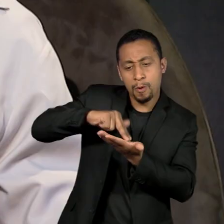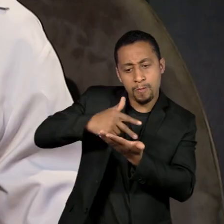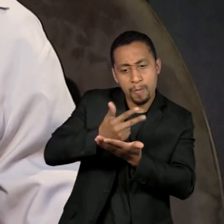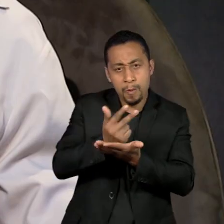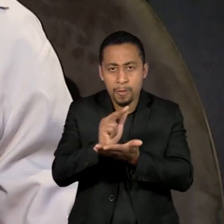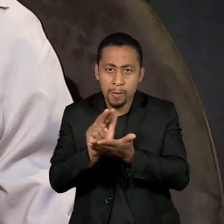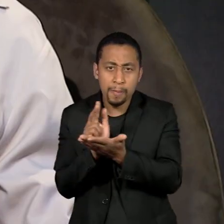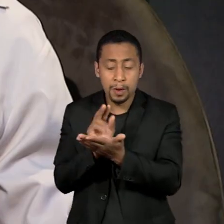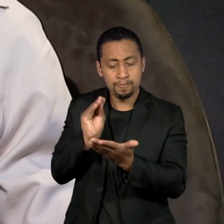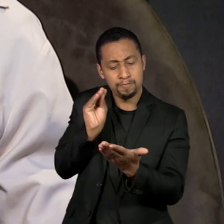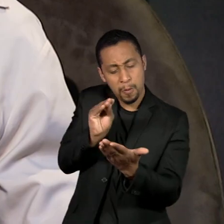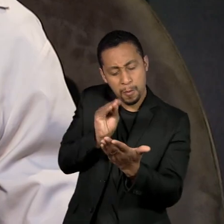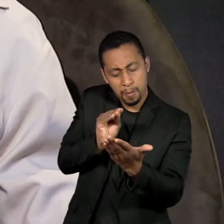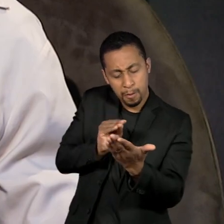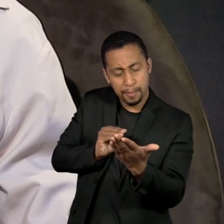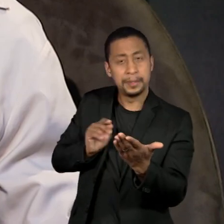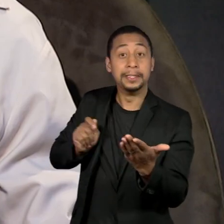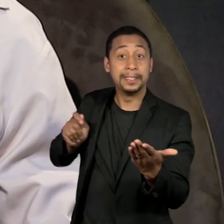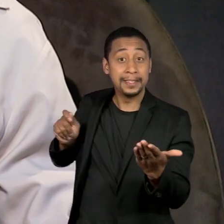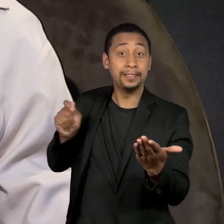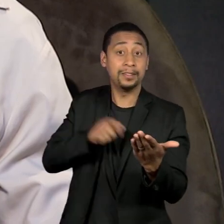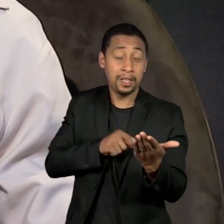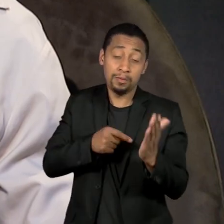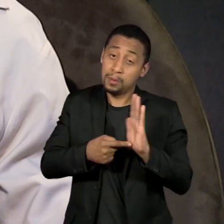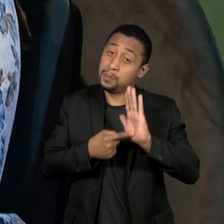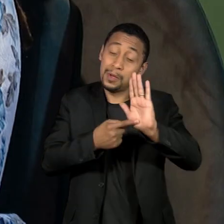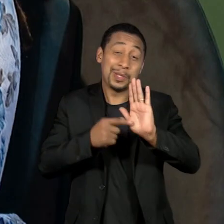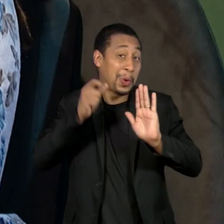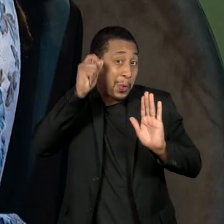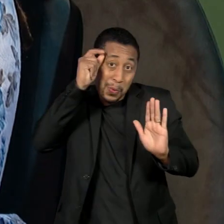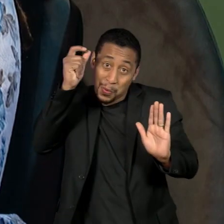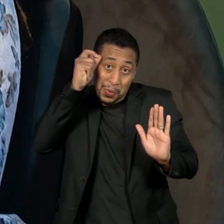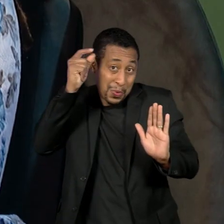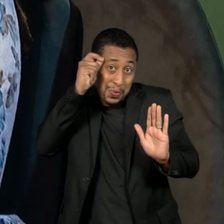essas manifestações que são o desuso